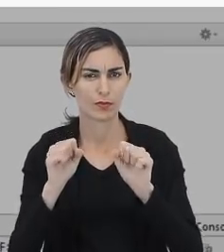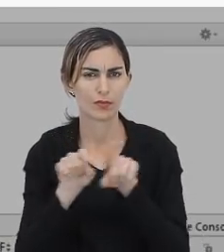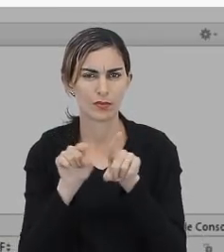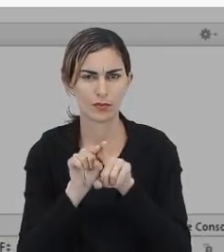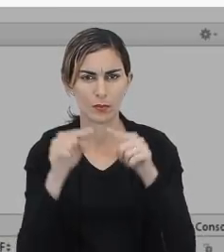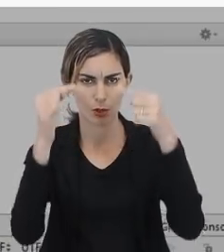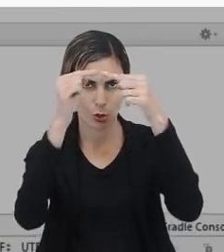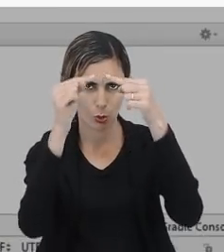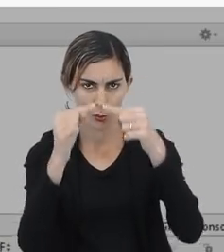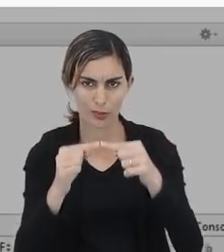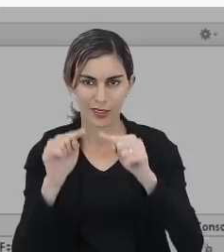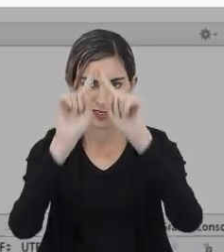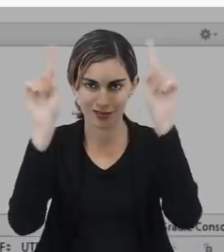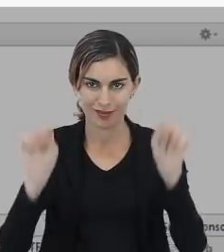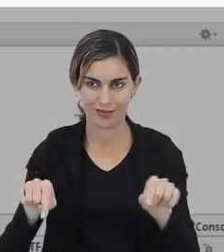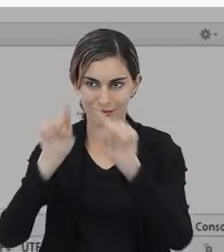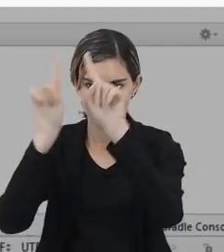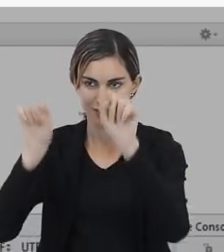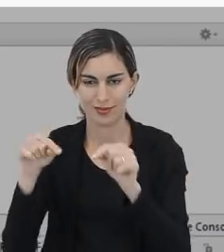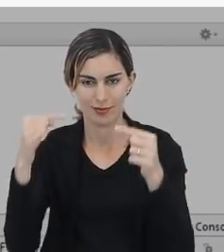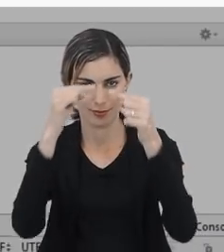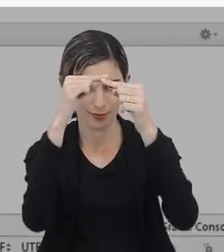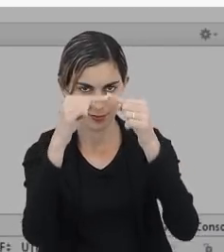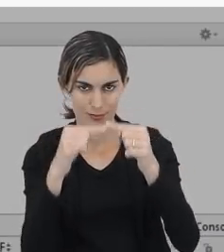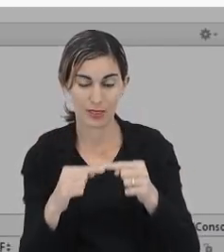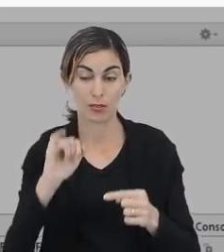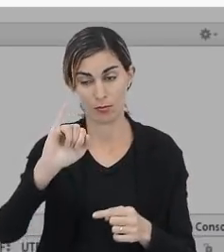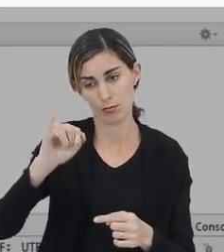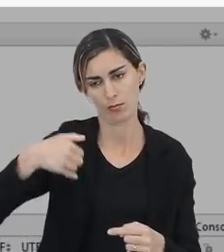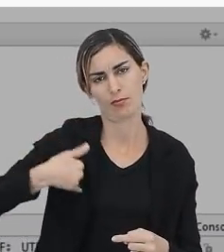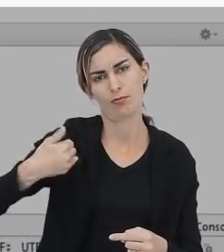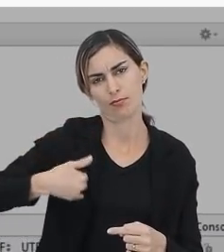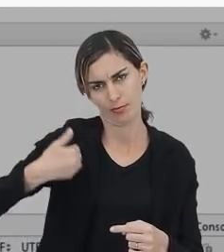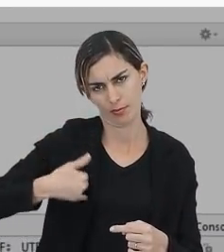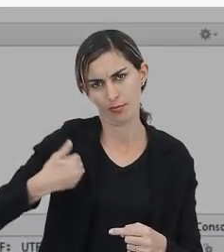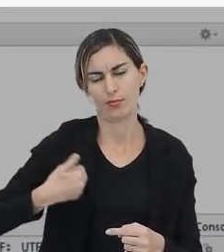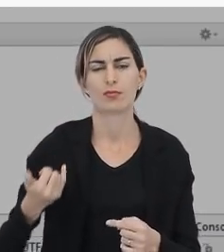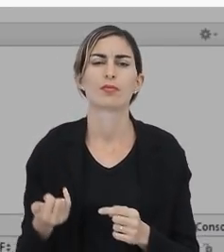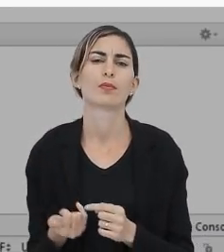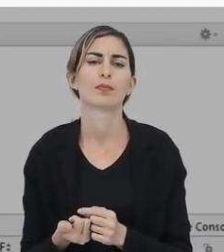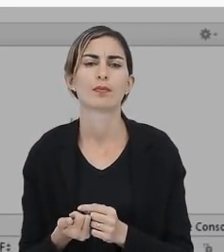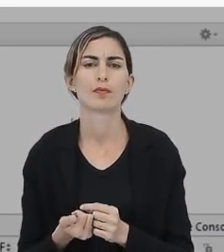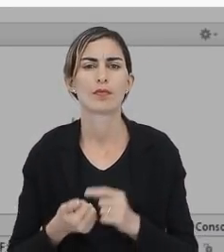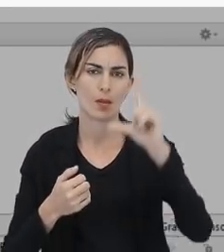Podemos ainda aninhar as estruturas. Se idade for